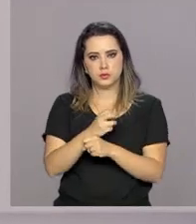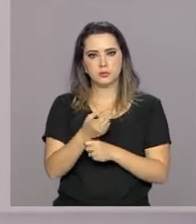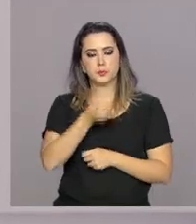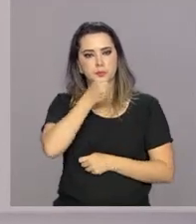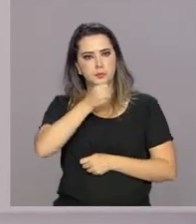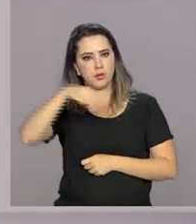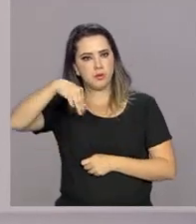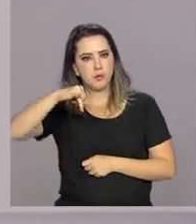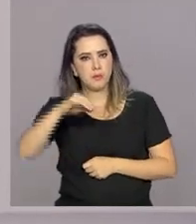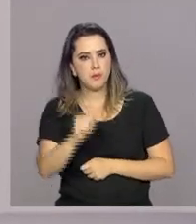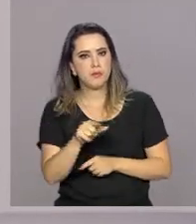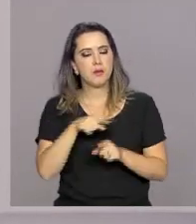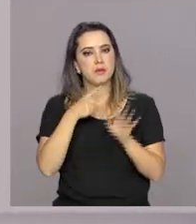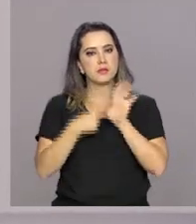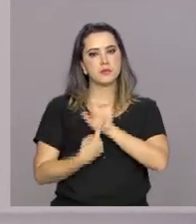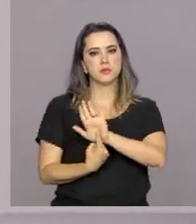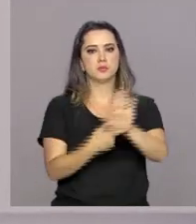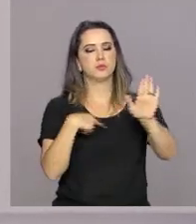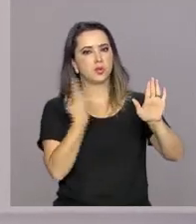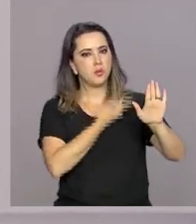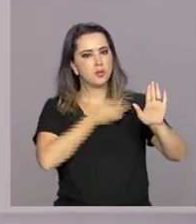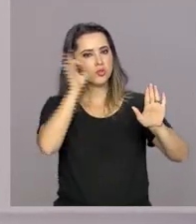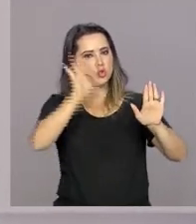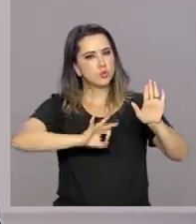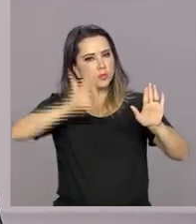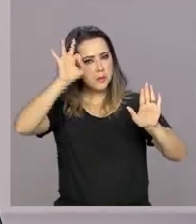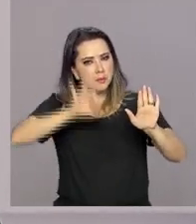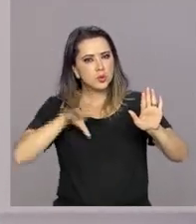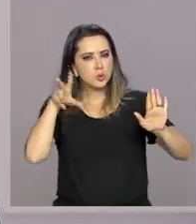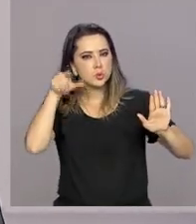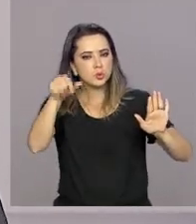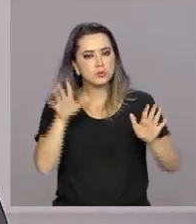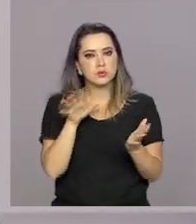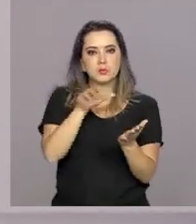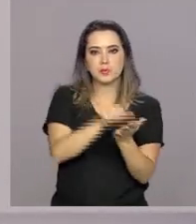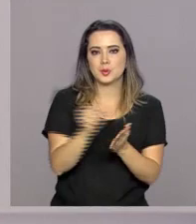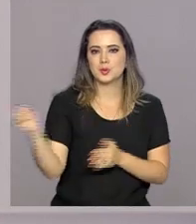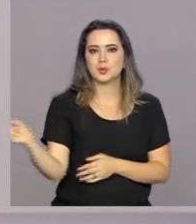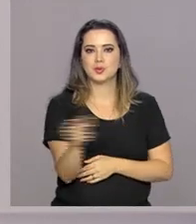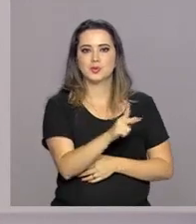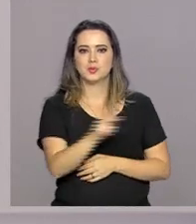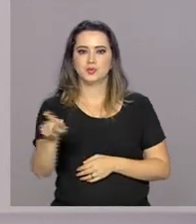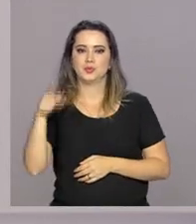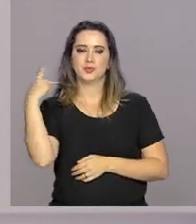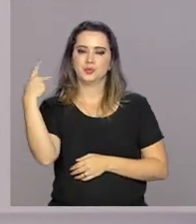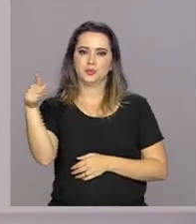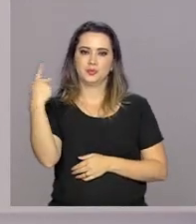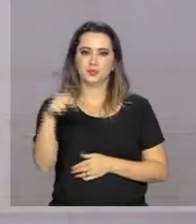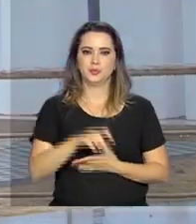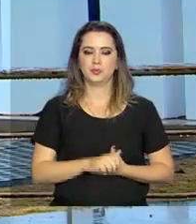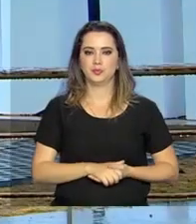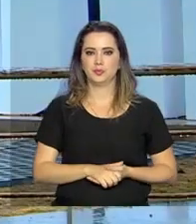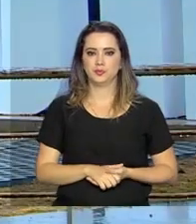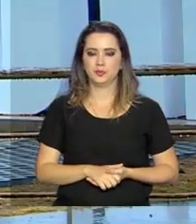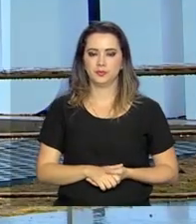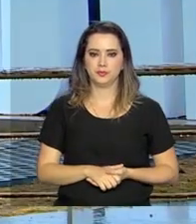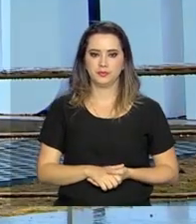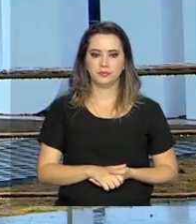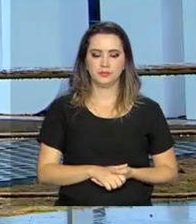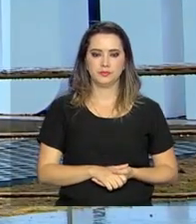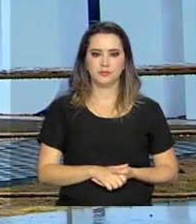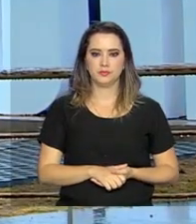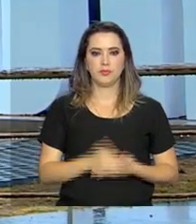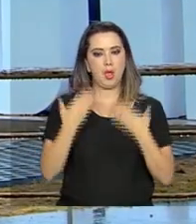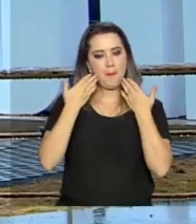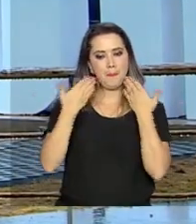a repórter márcia fernandes mostra pra gente os preparativos para a posse do novo presidente paraguaio o